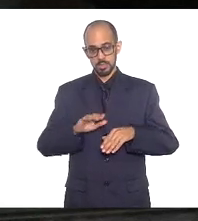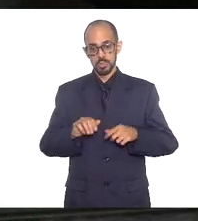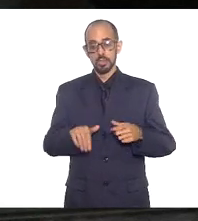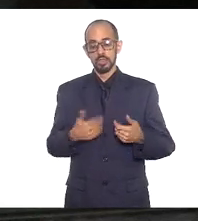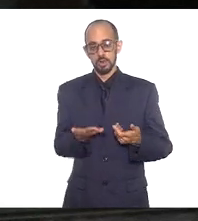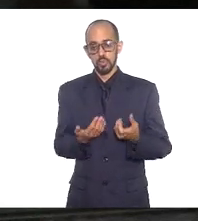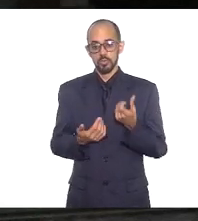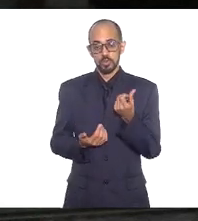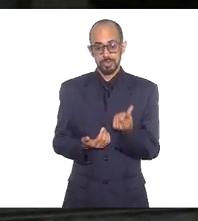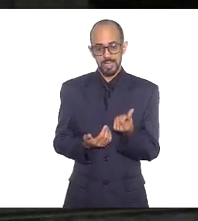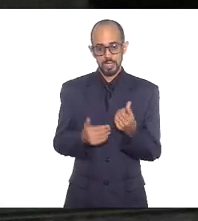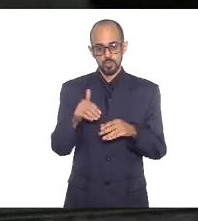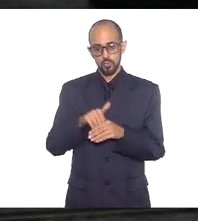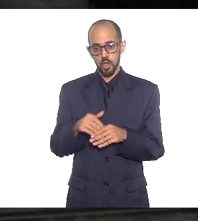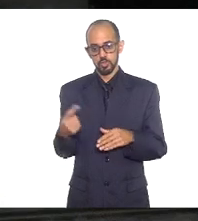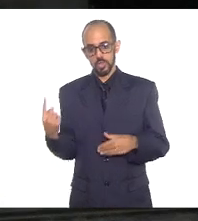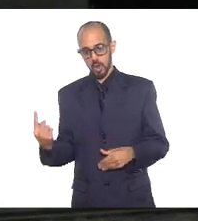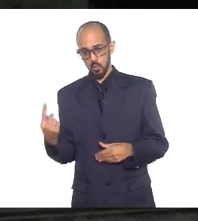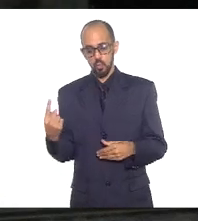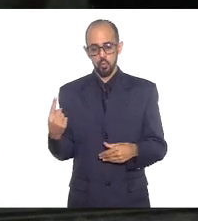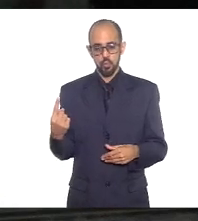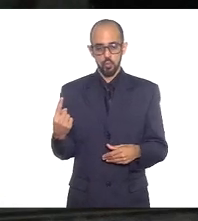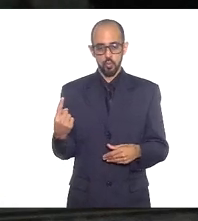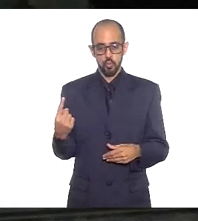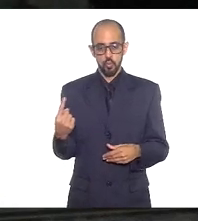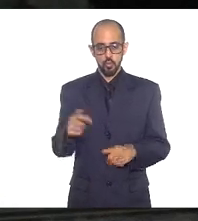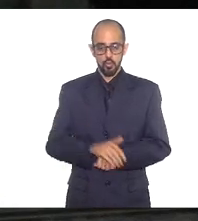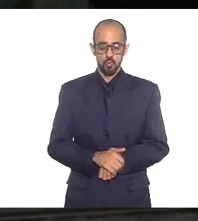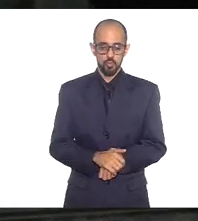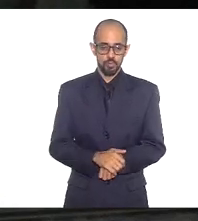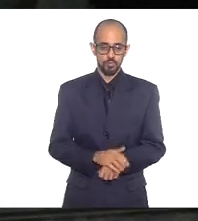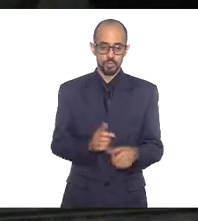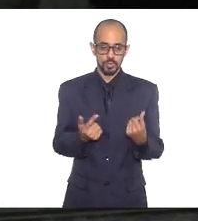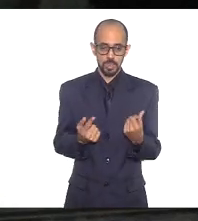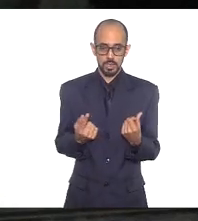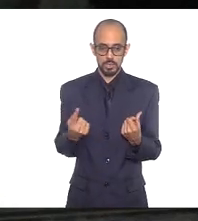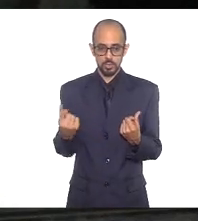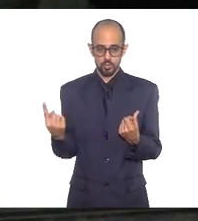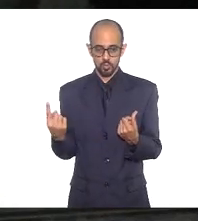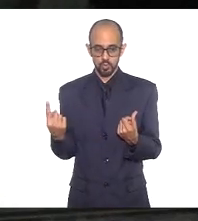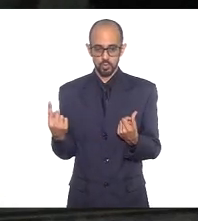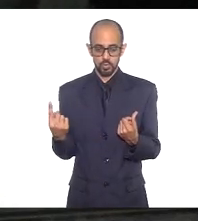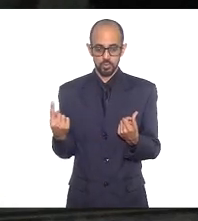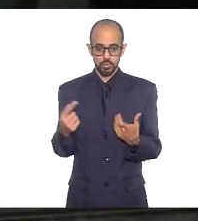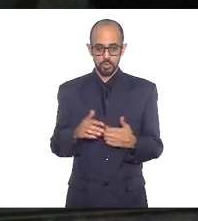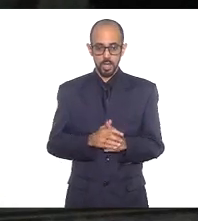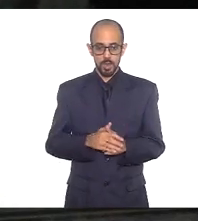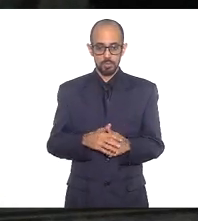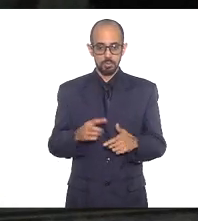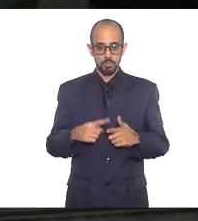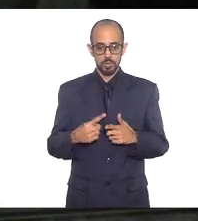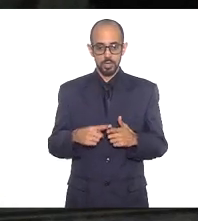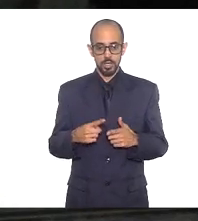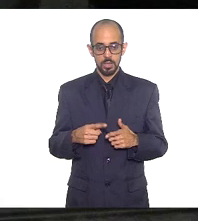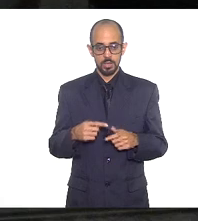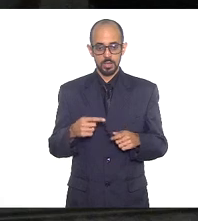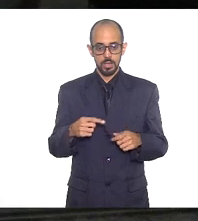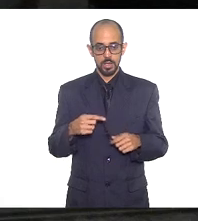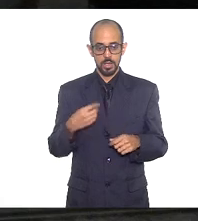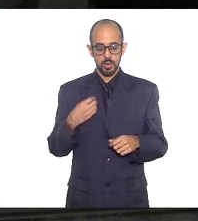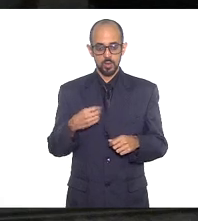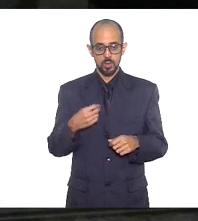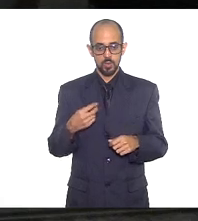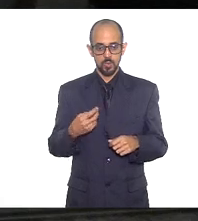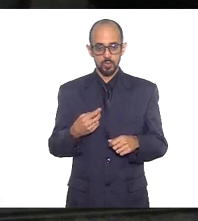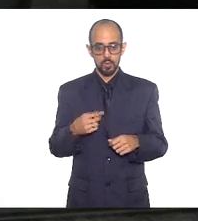votos a 1, né, 6 votos favoráveis e 1 contrário, porque tem que valer o presencial,